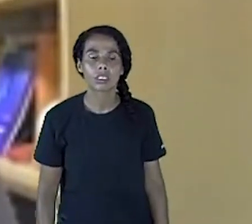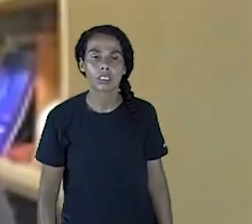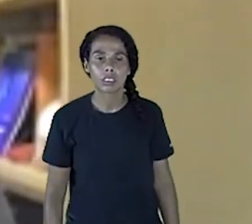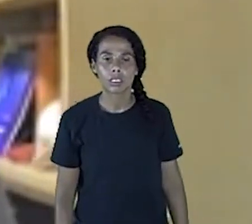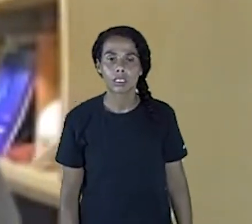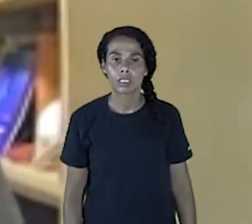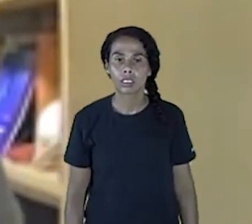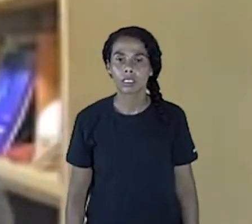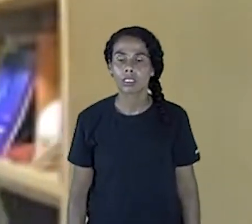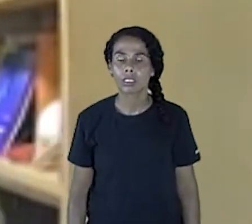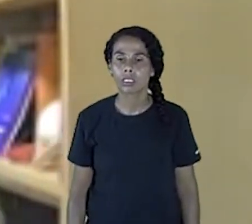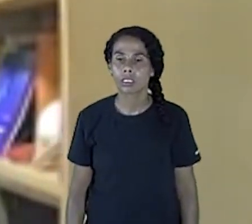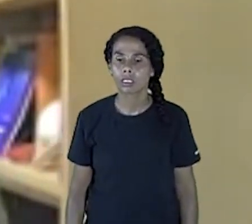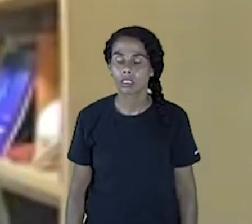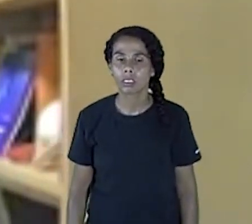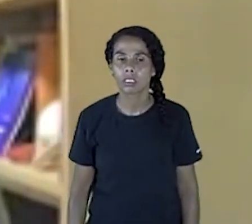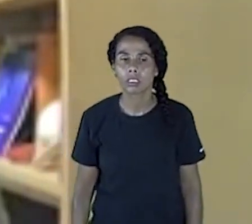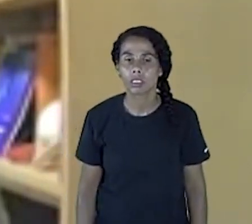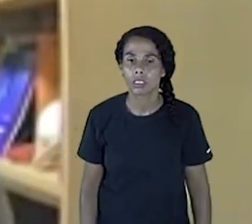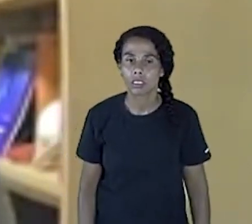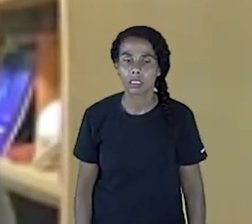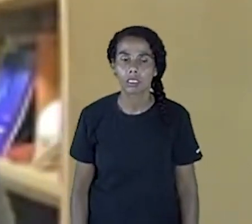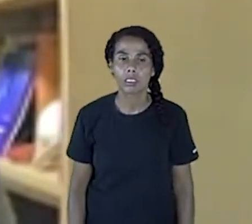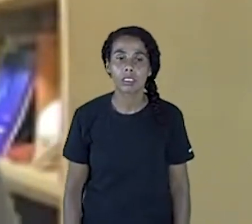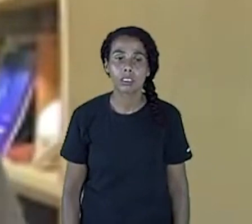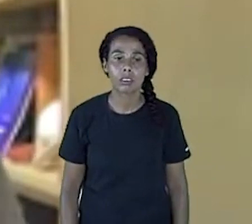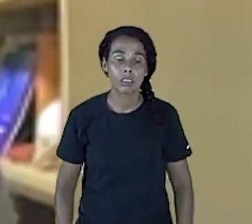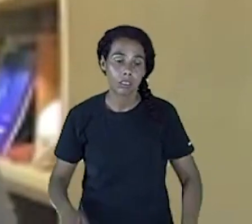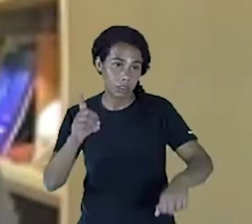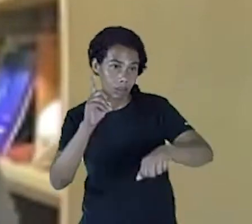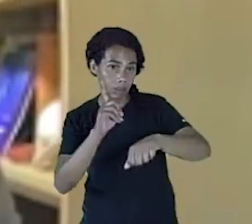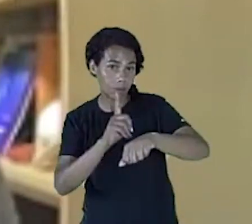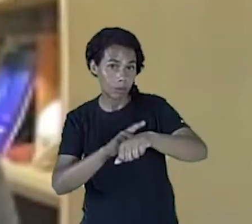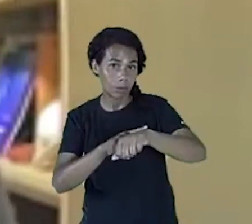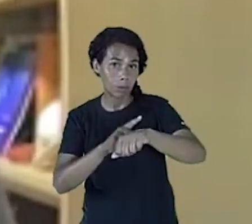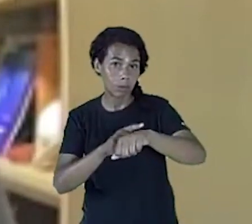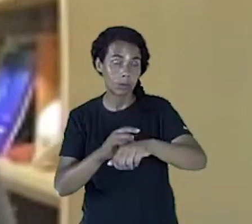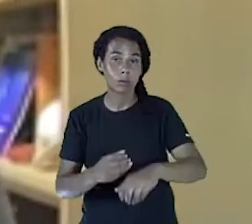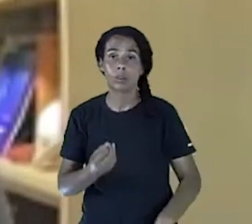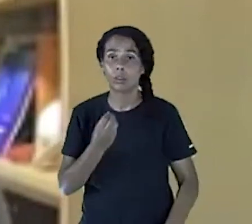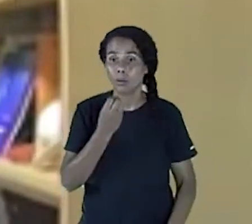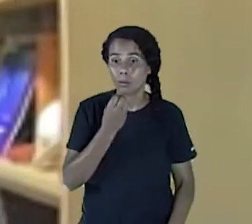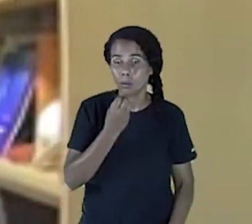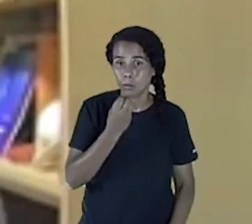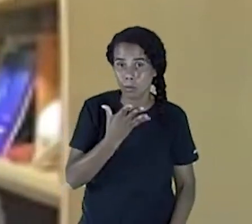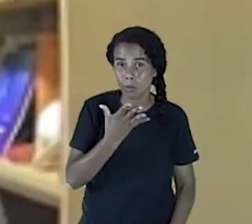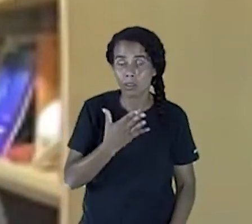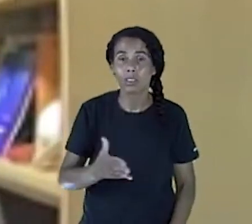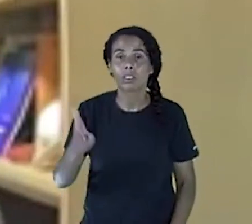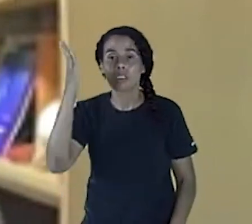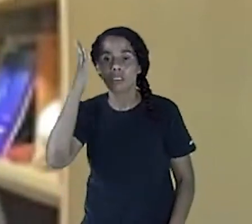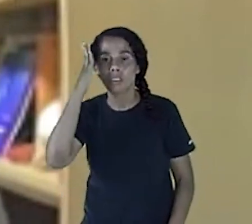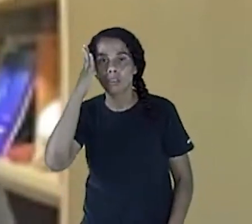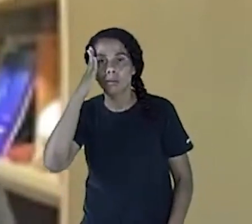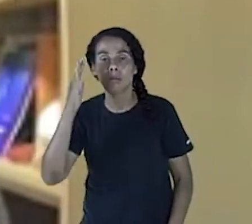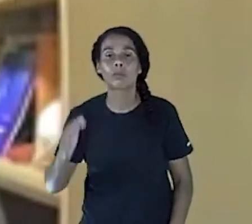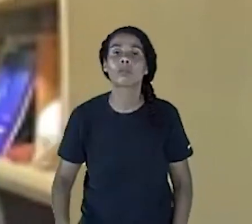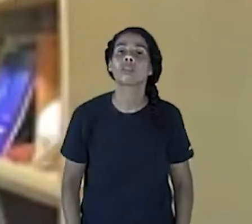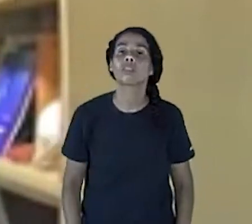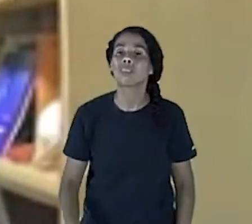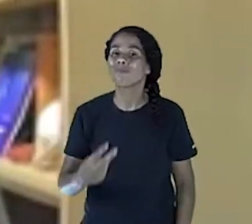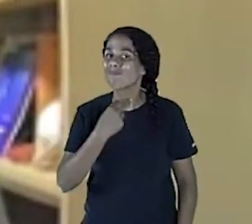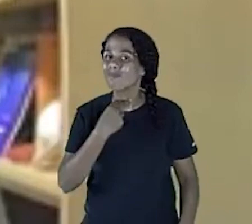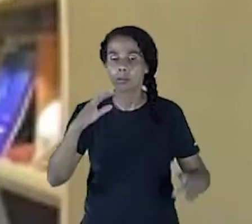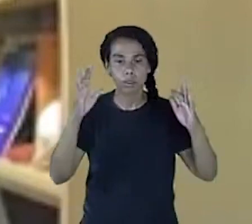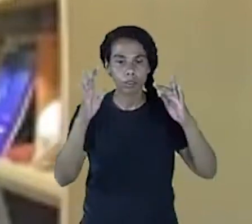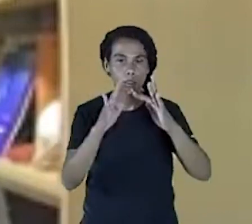viver esse paraíso agora mesmo, confinados, e usar o nosso poder criativo, nosso poder de